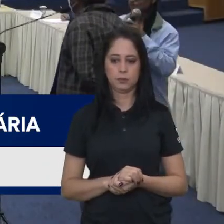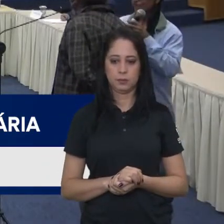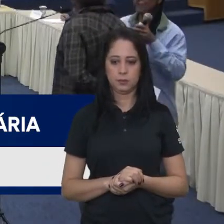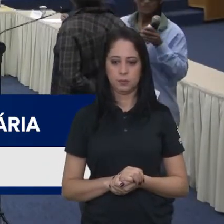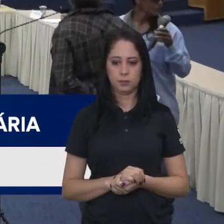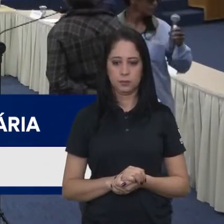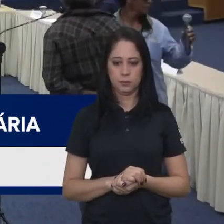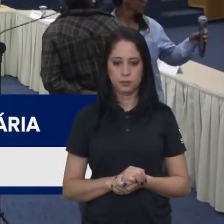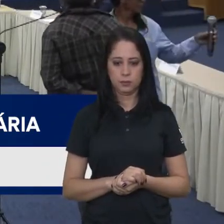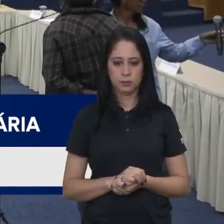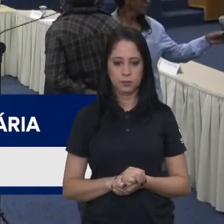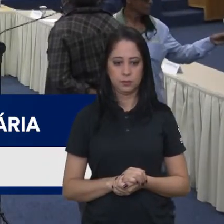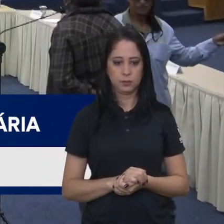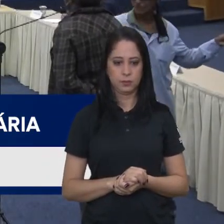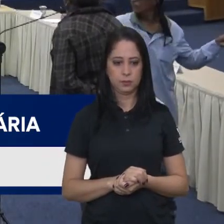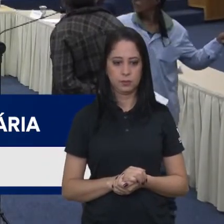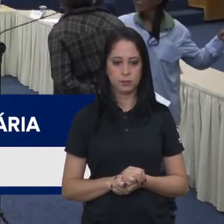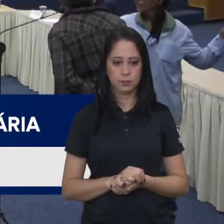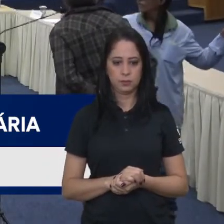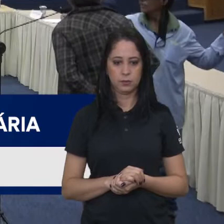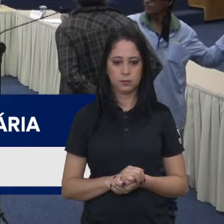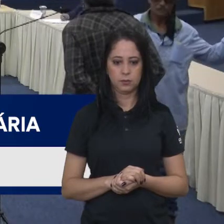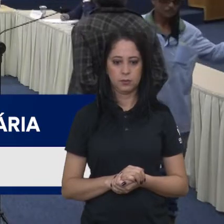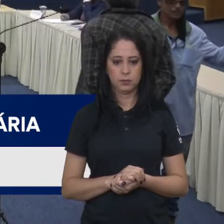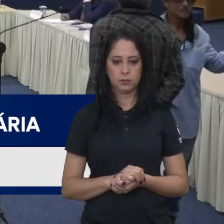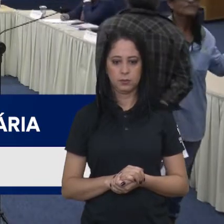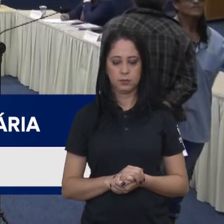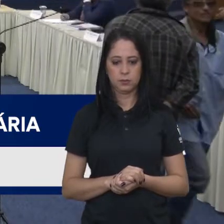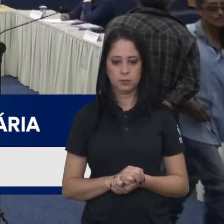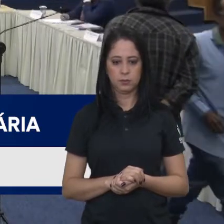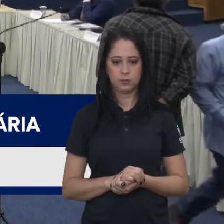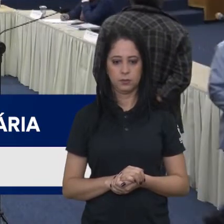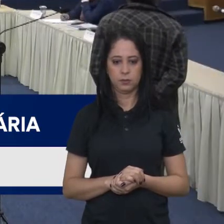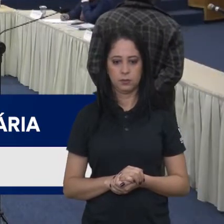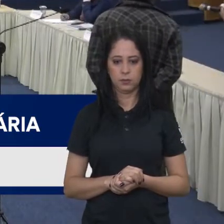Alô, quer responder já, doutor Jair, fazer um apontamento?